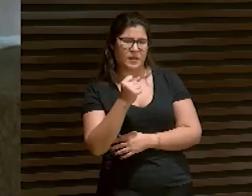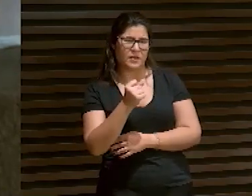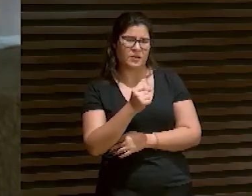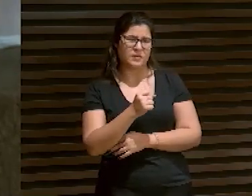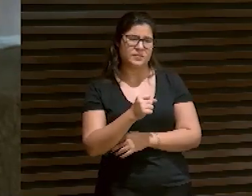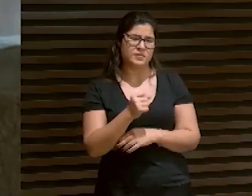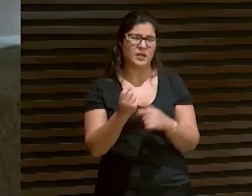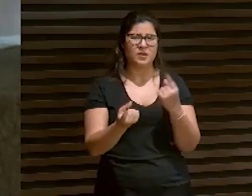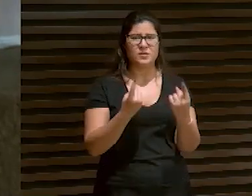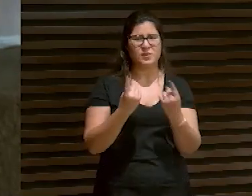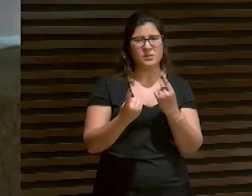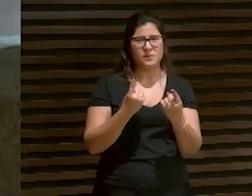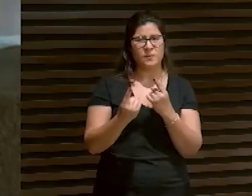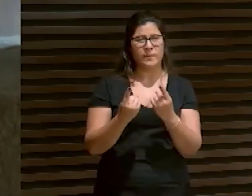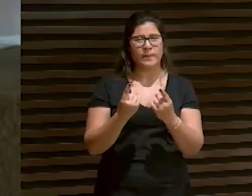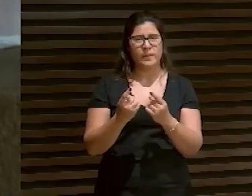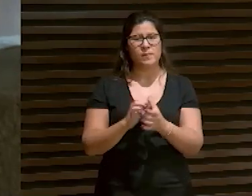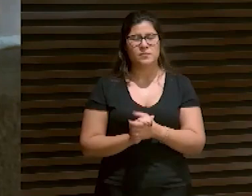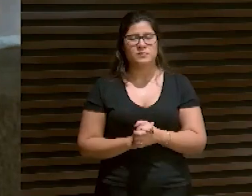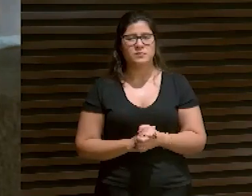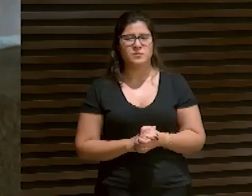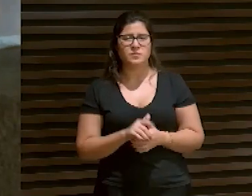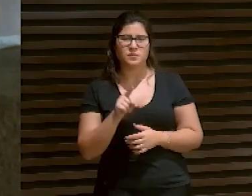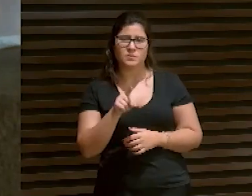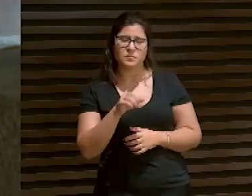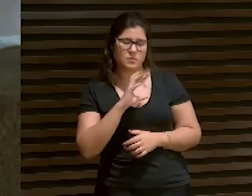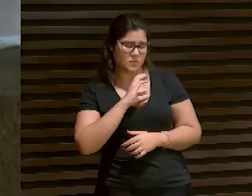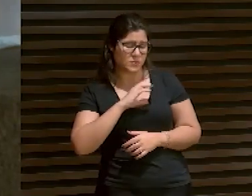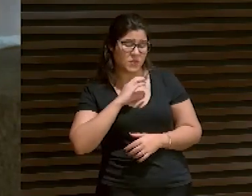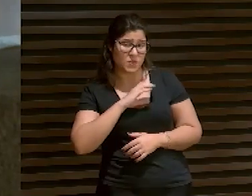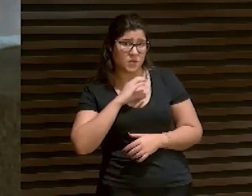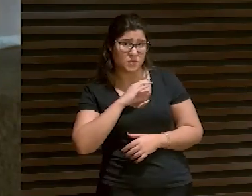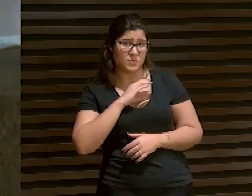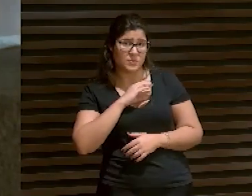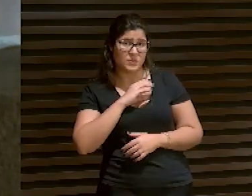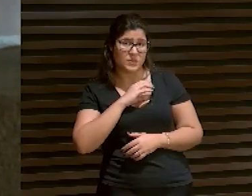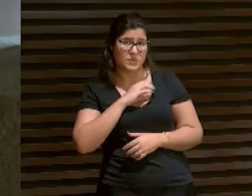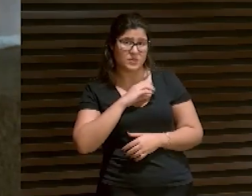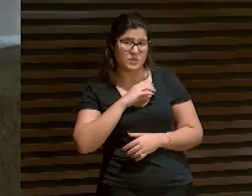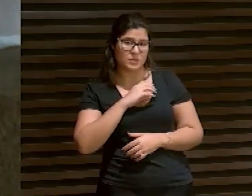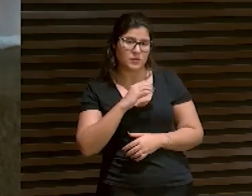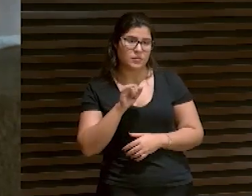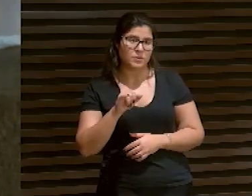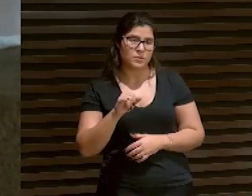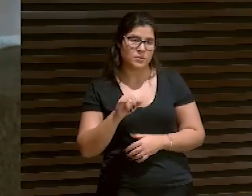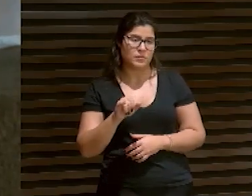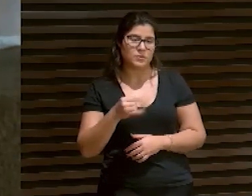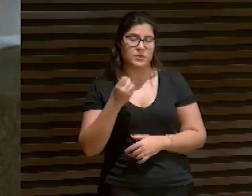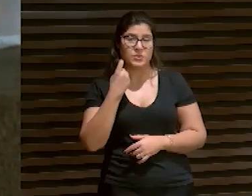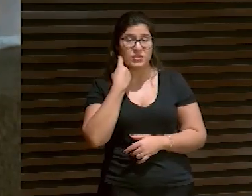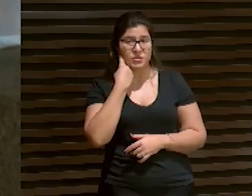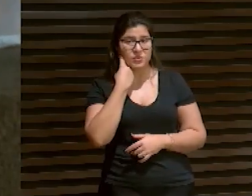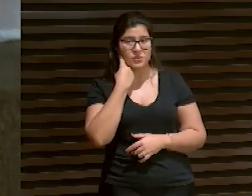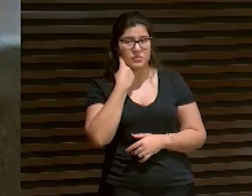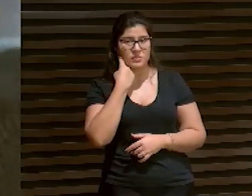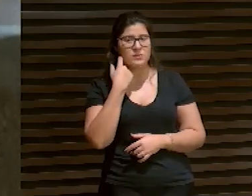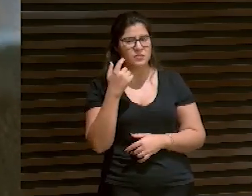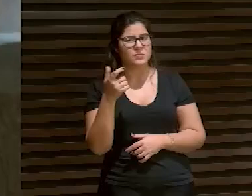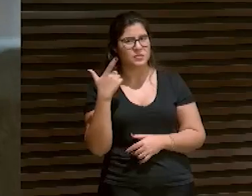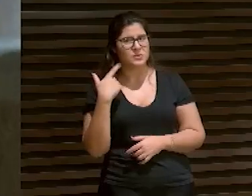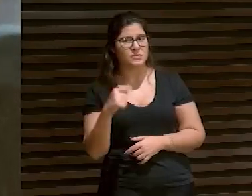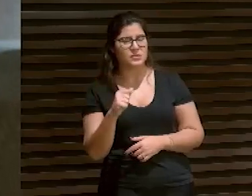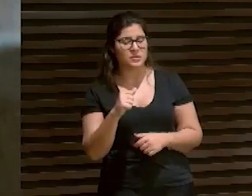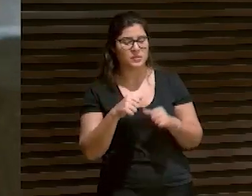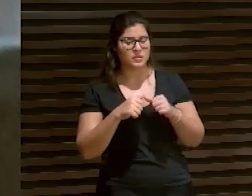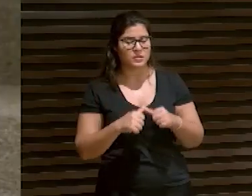como essa. Você teria uma compaixão como Deus quer que Jonas tenha? Você conseguiria fazer isso?